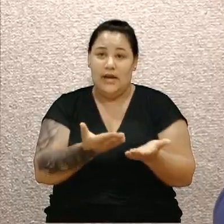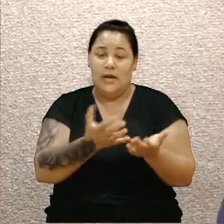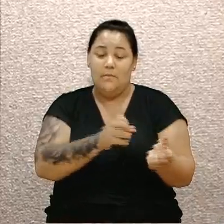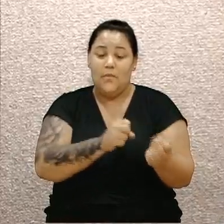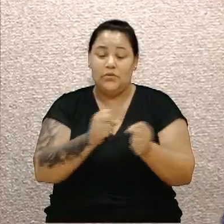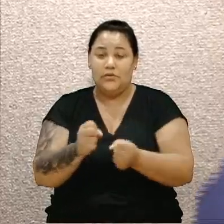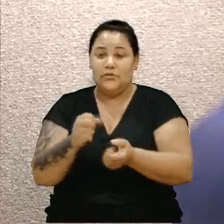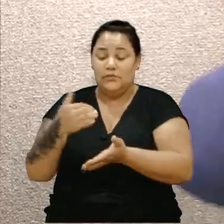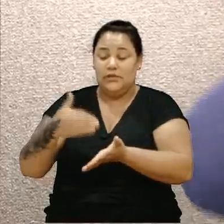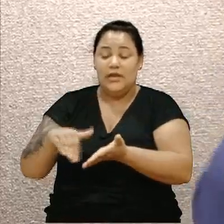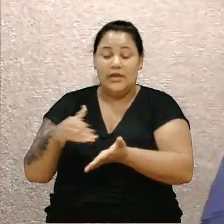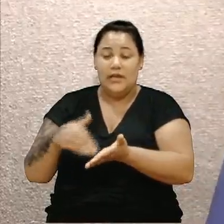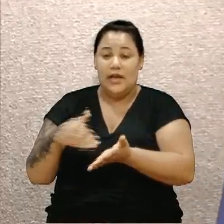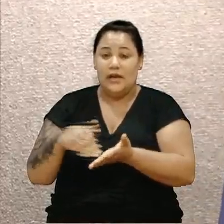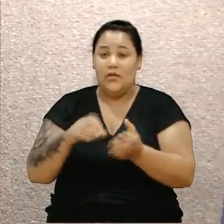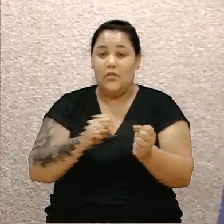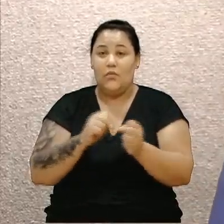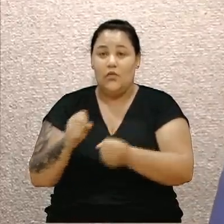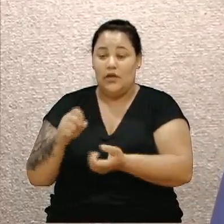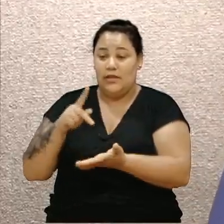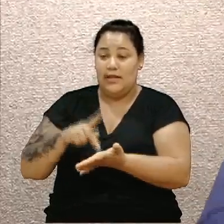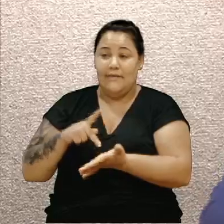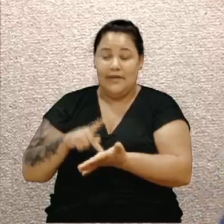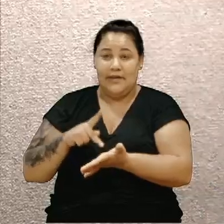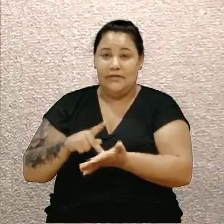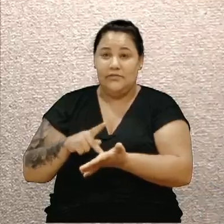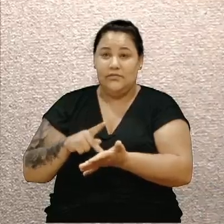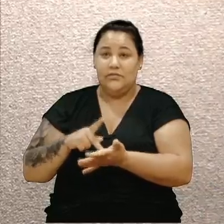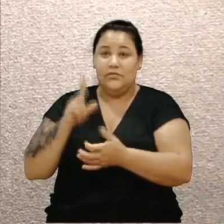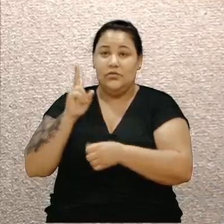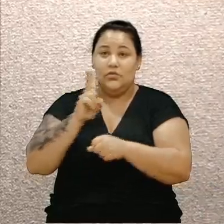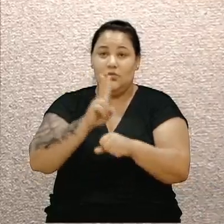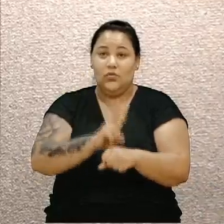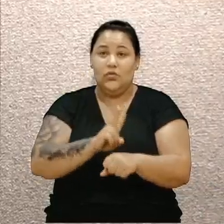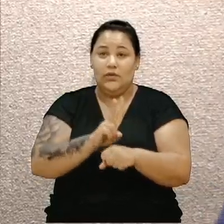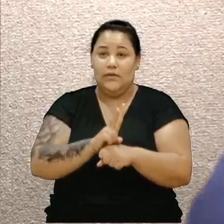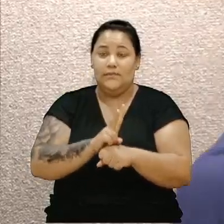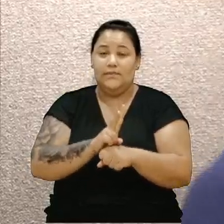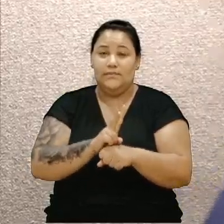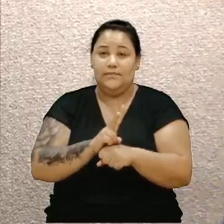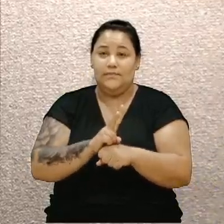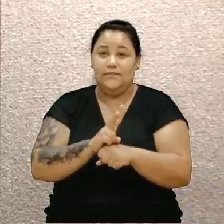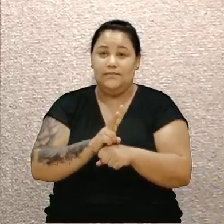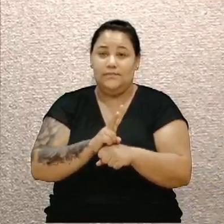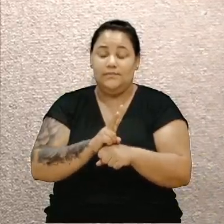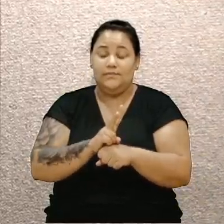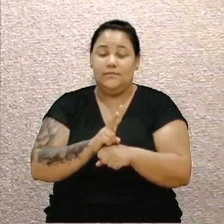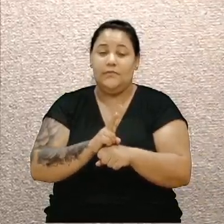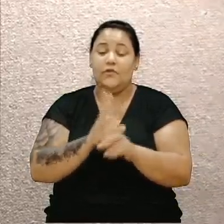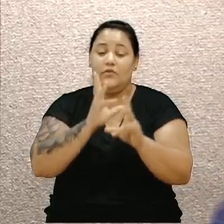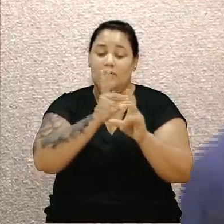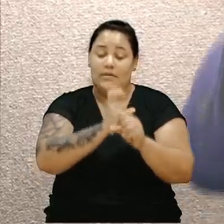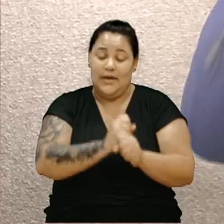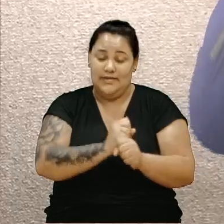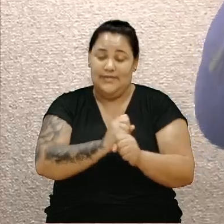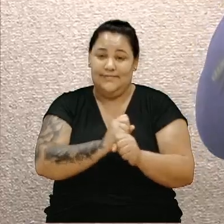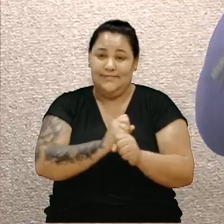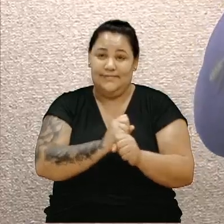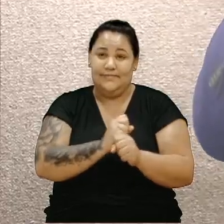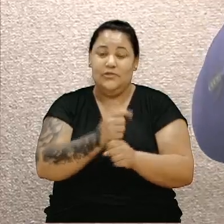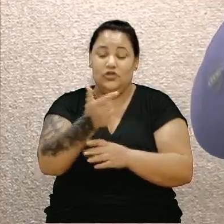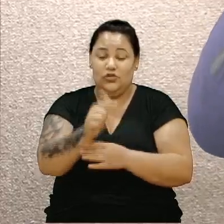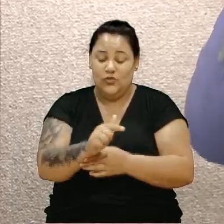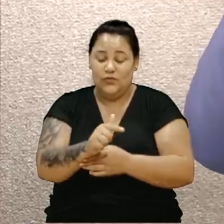secretário que possa, de fato e de direito, cuidar dessa causa tão nobre. Mais uma vez,